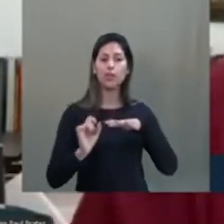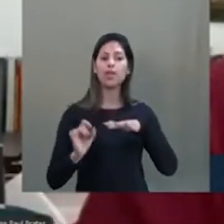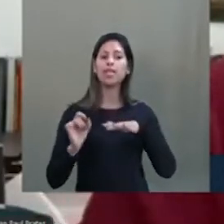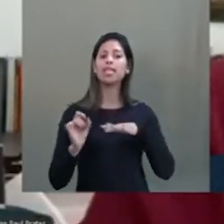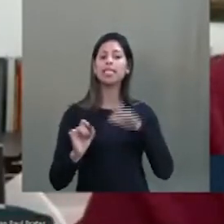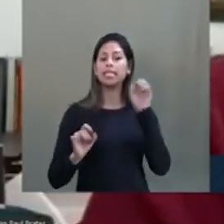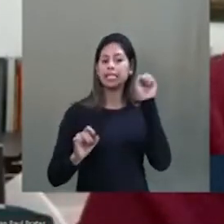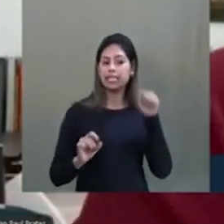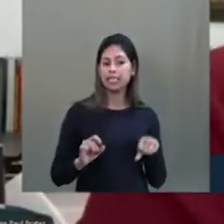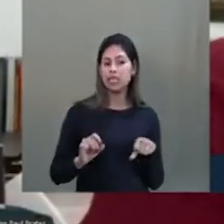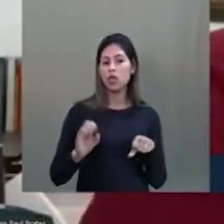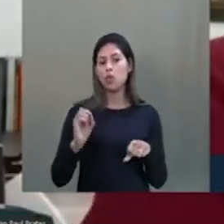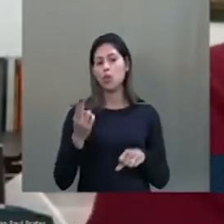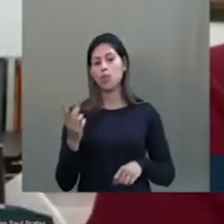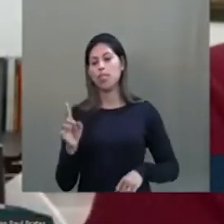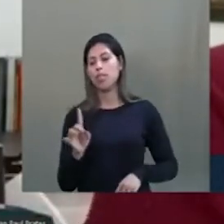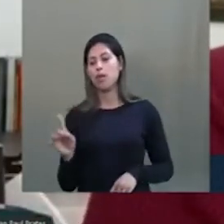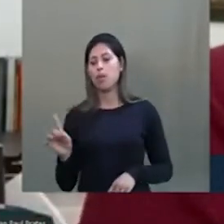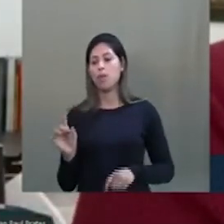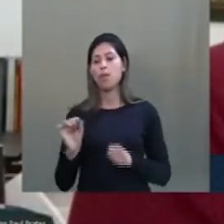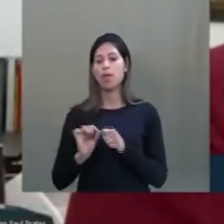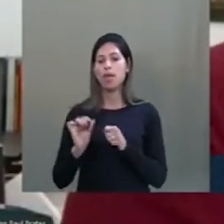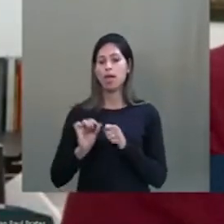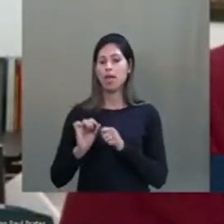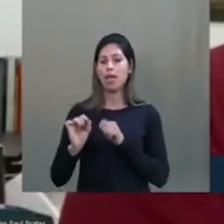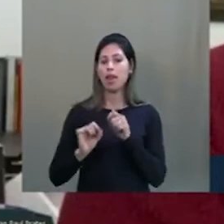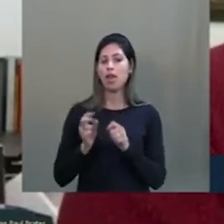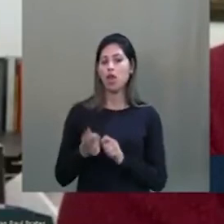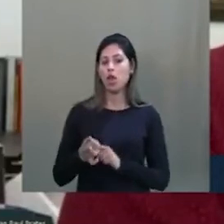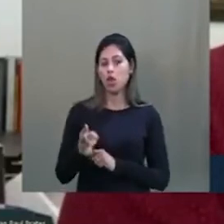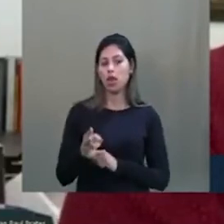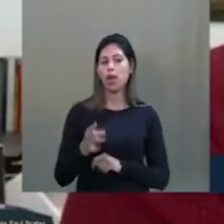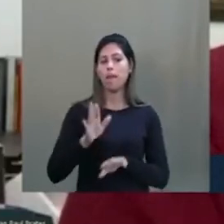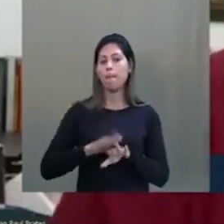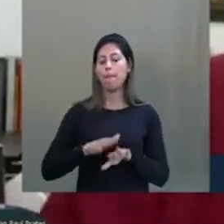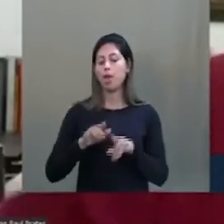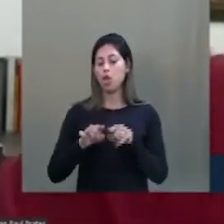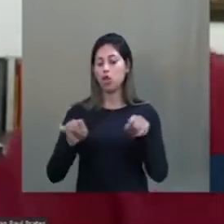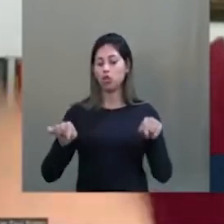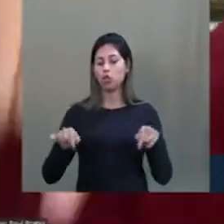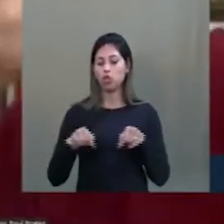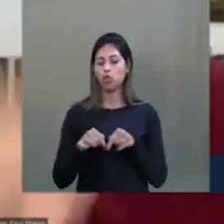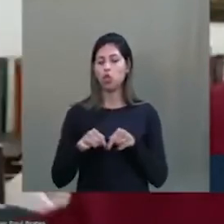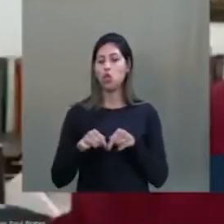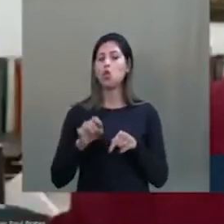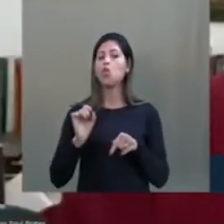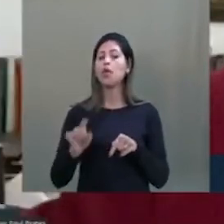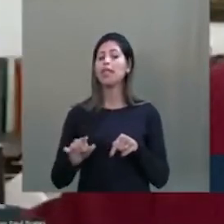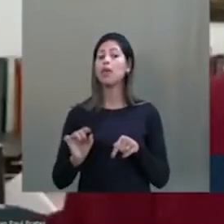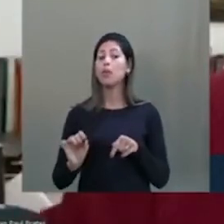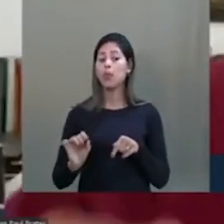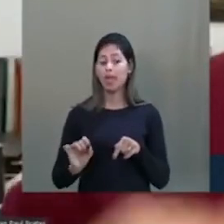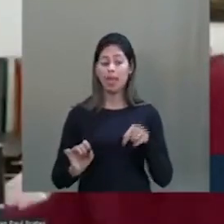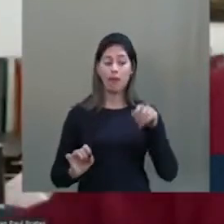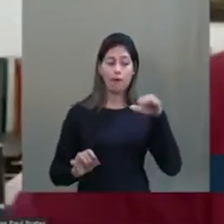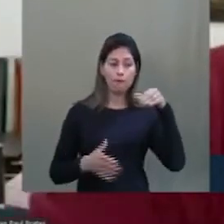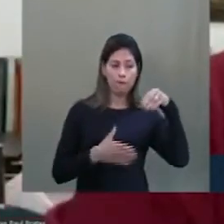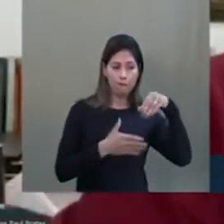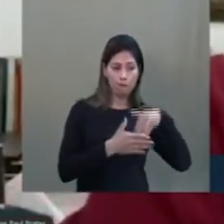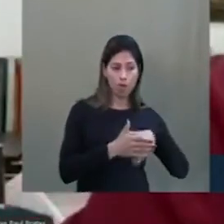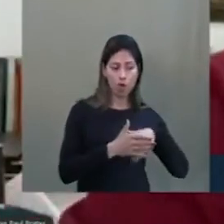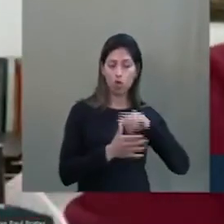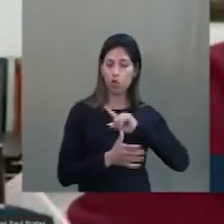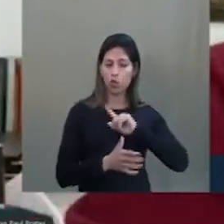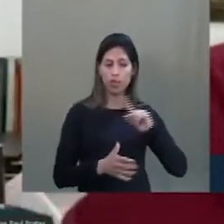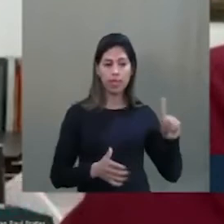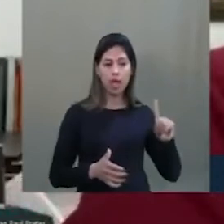portanto, a favor da retirada da obrigação das empresas de manter o local para amamentação. O voto não é contra a